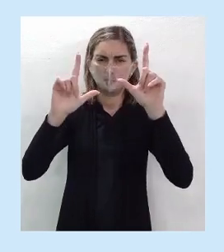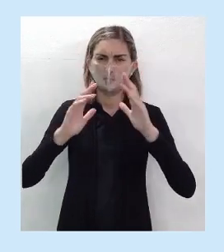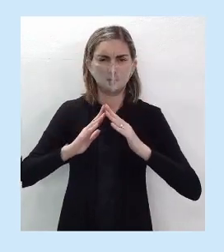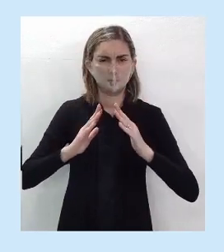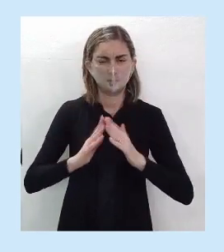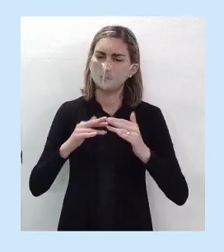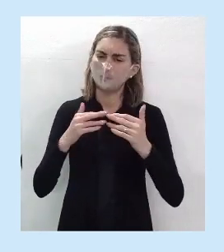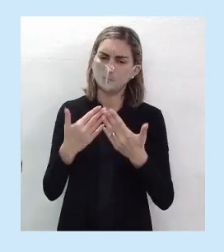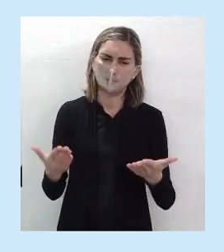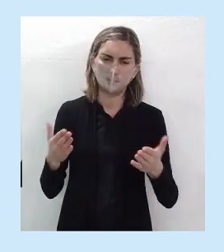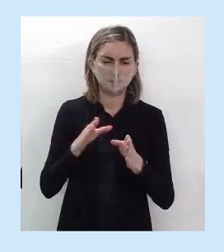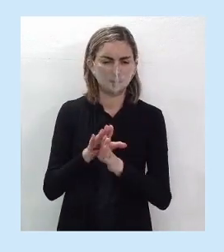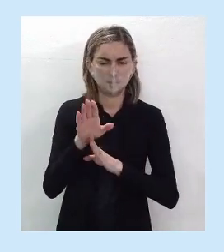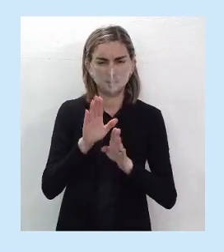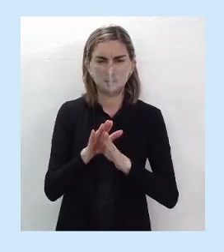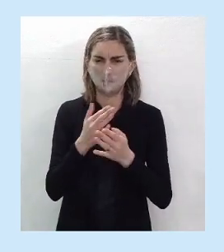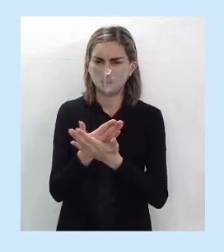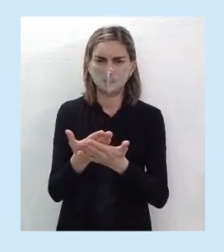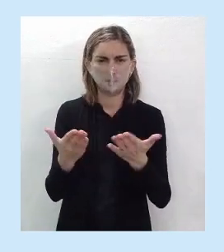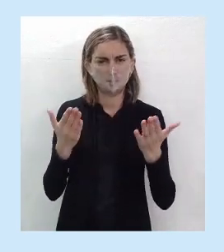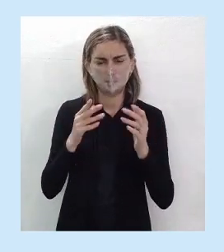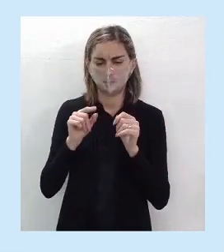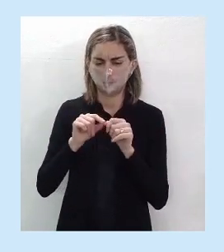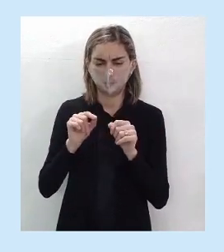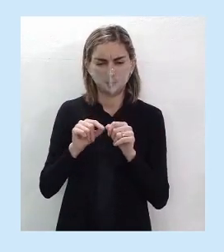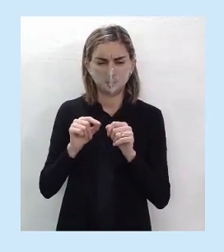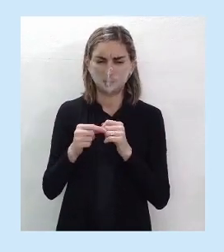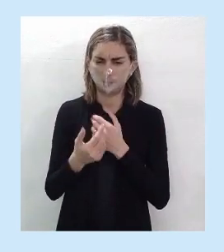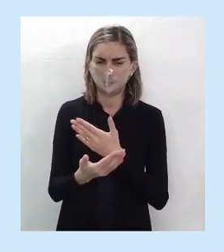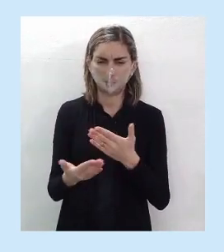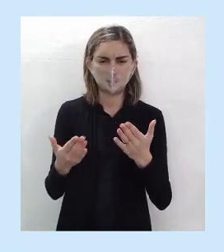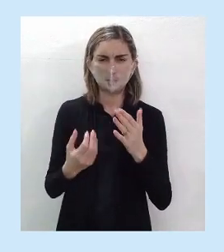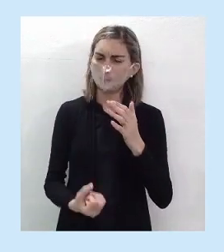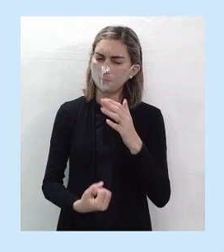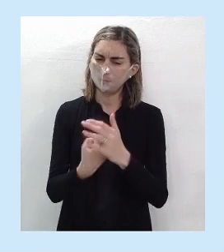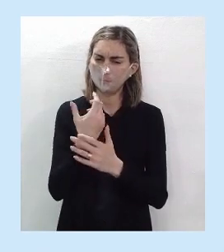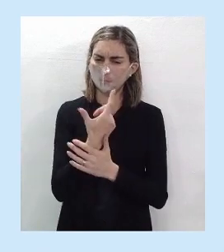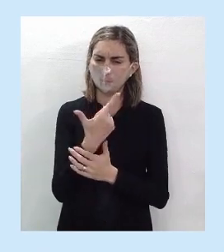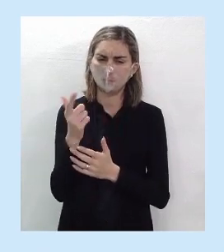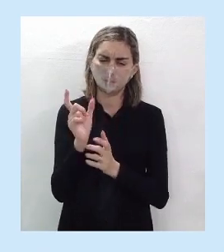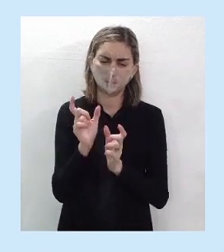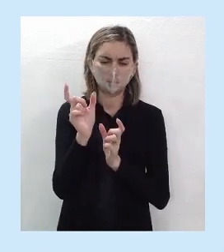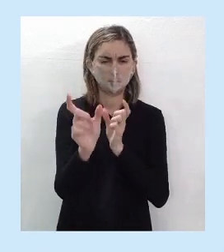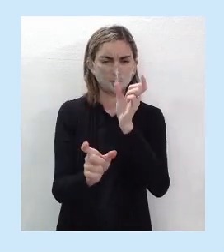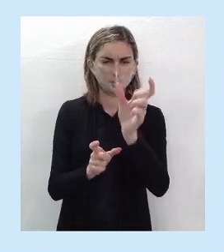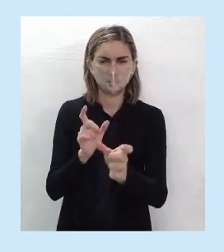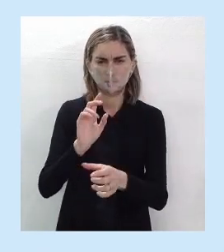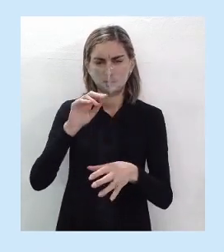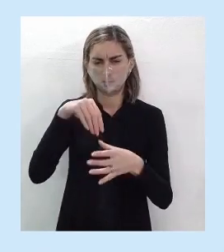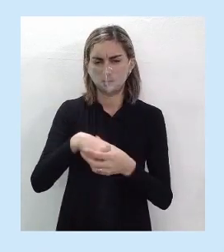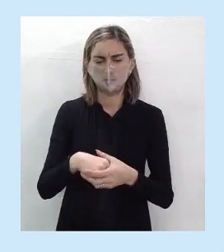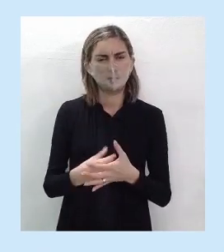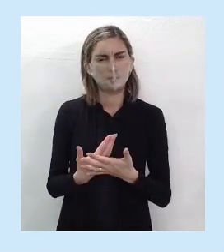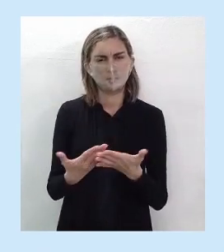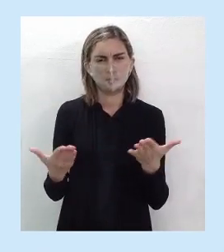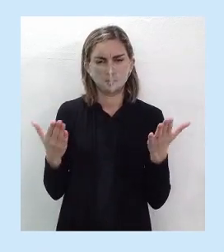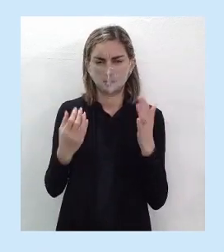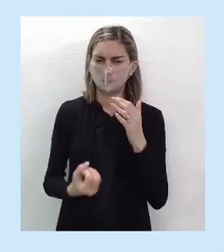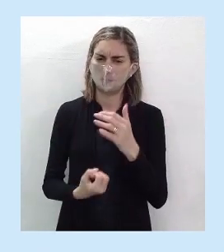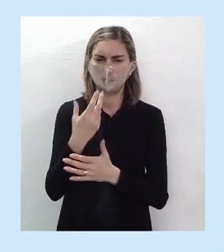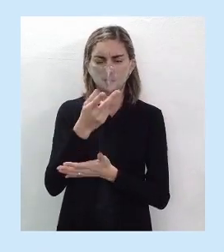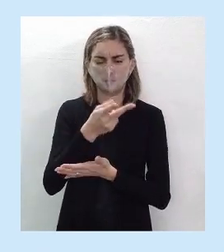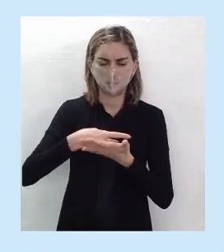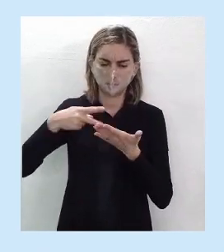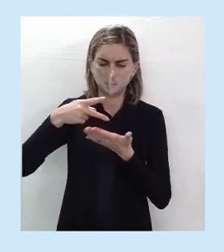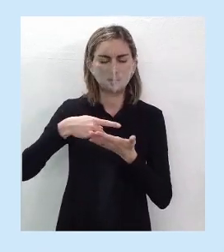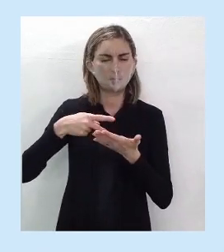pode estar na sua casa. Inclusive, eu aconselho vocês a fazerem isso. Criem outra frase que vocês queiram colocar ao redor.